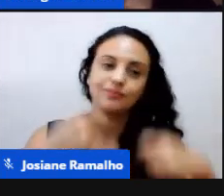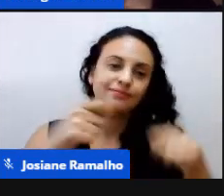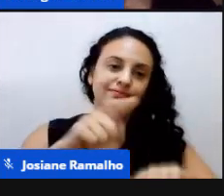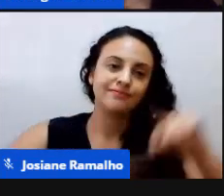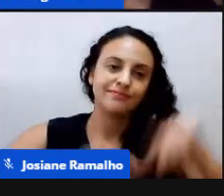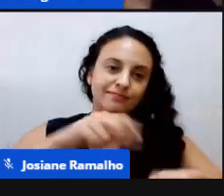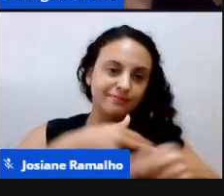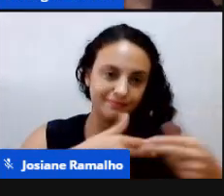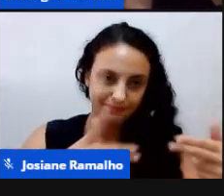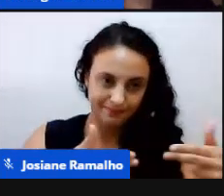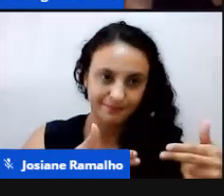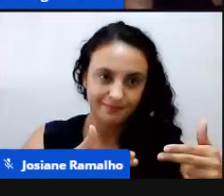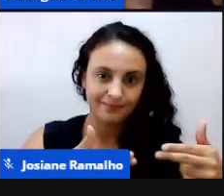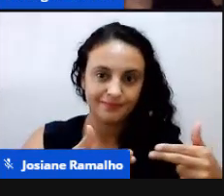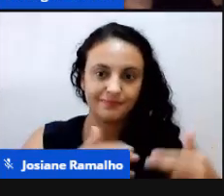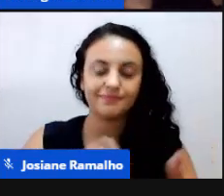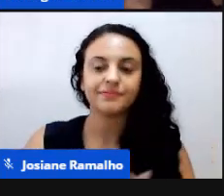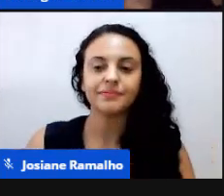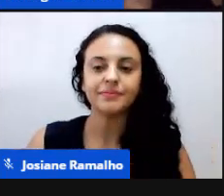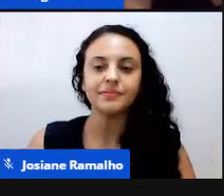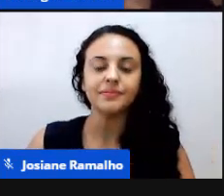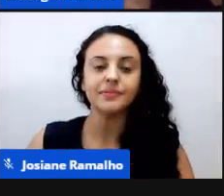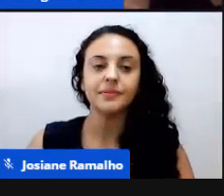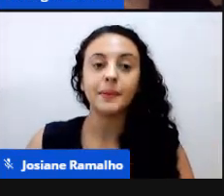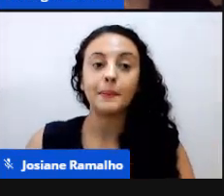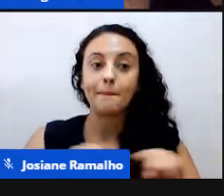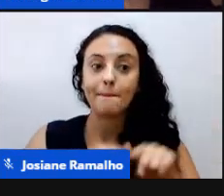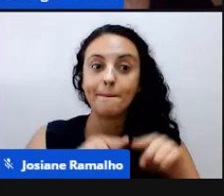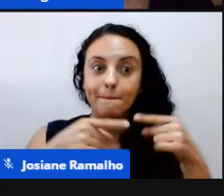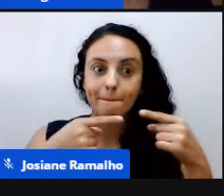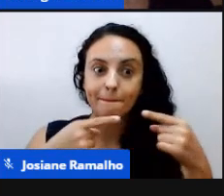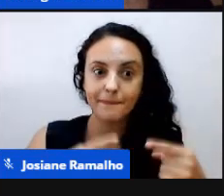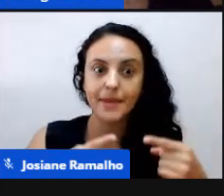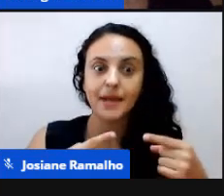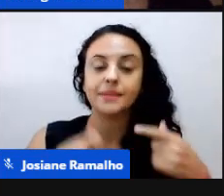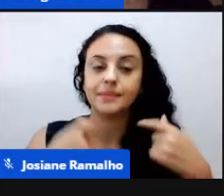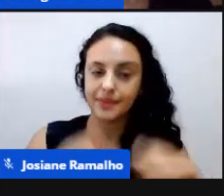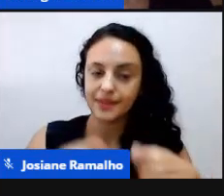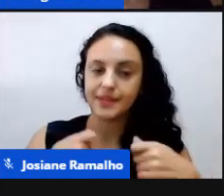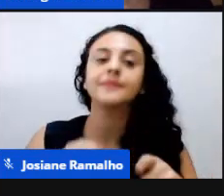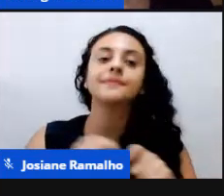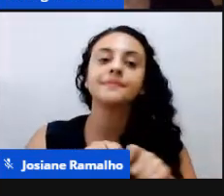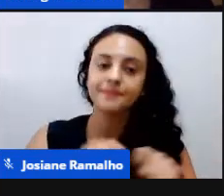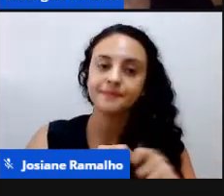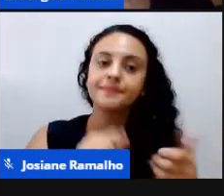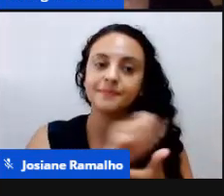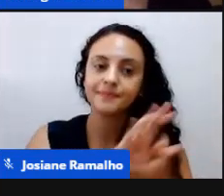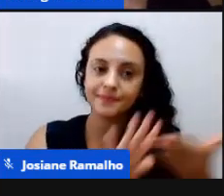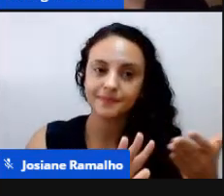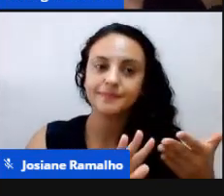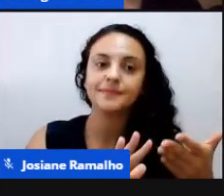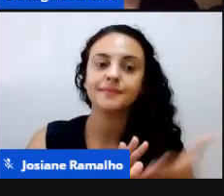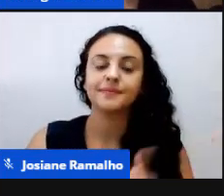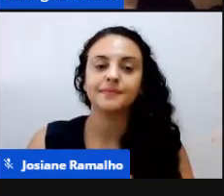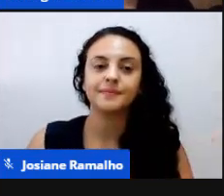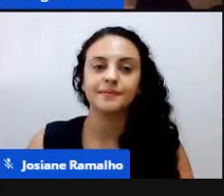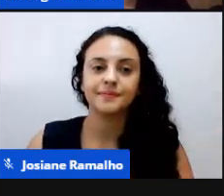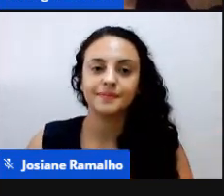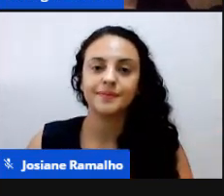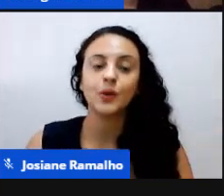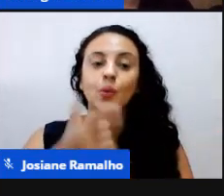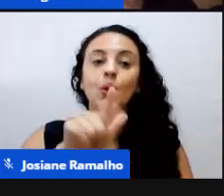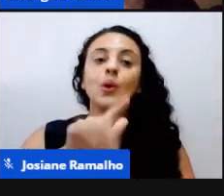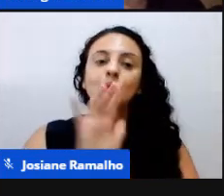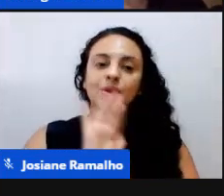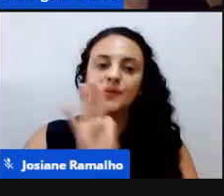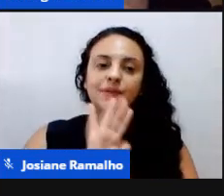ou essa criança possa fazer em casa, mas que ela não deixe de fazer as atividades, né? Exatamente. Vamos para o próximo